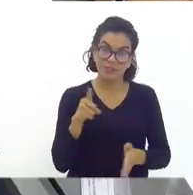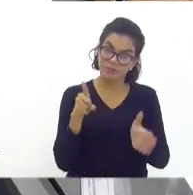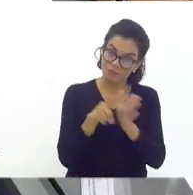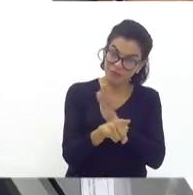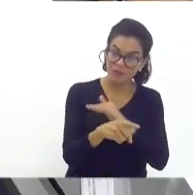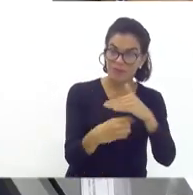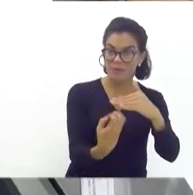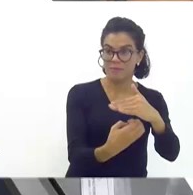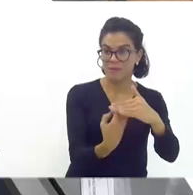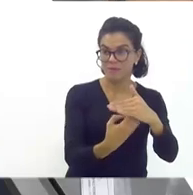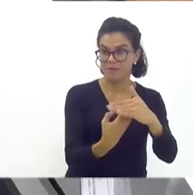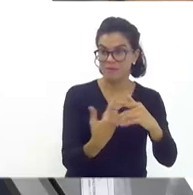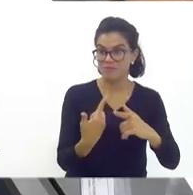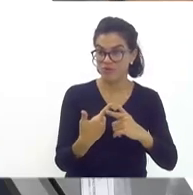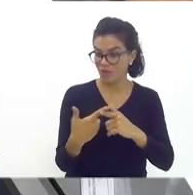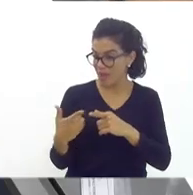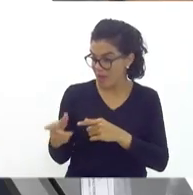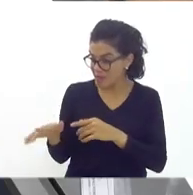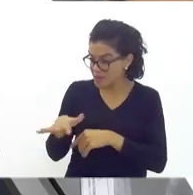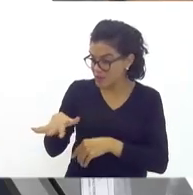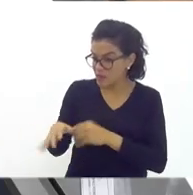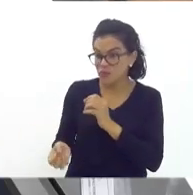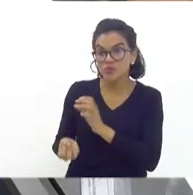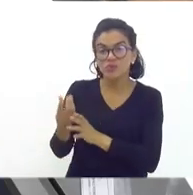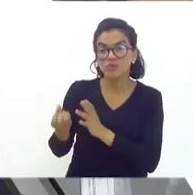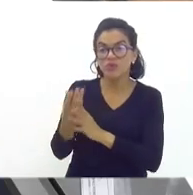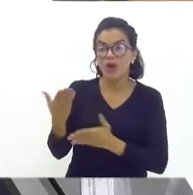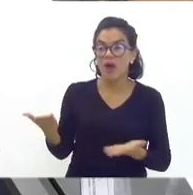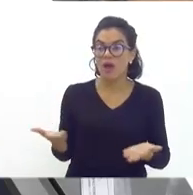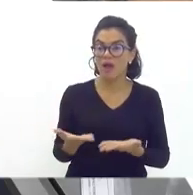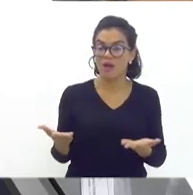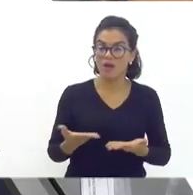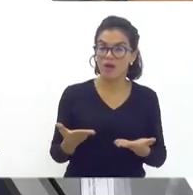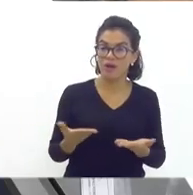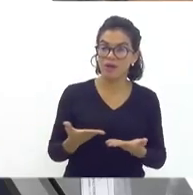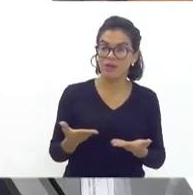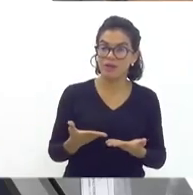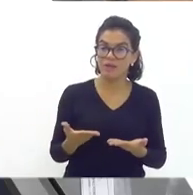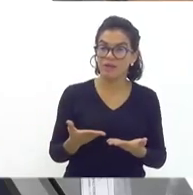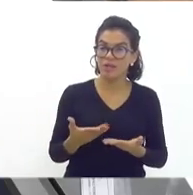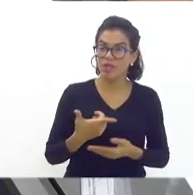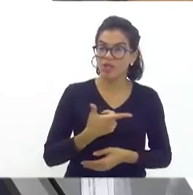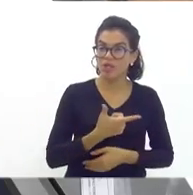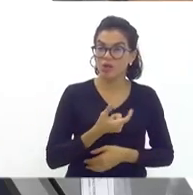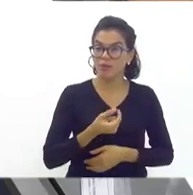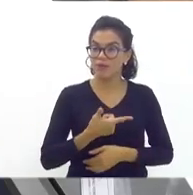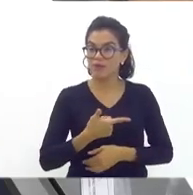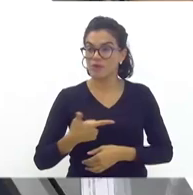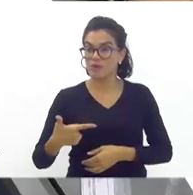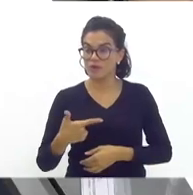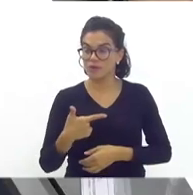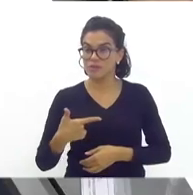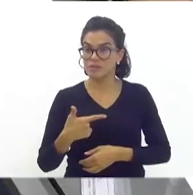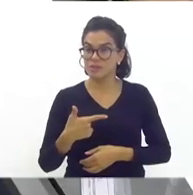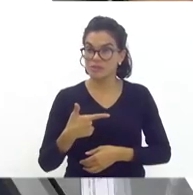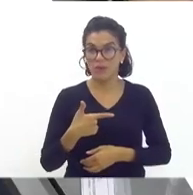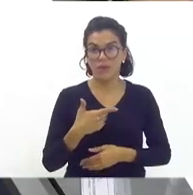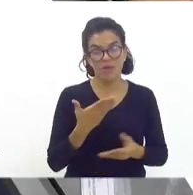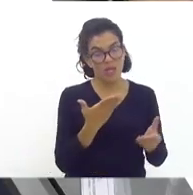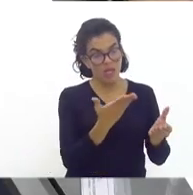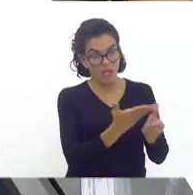concessionária porque esses casos surgiram agora eu sugiro somente em 2022 então é esse processo